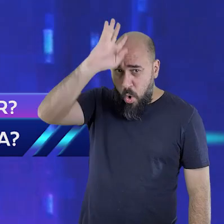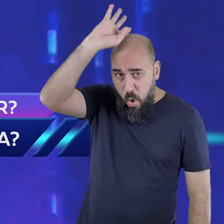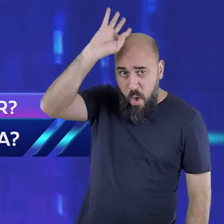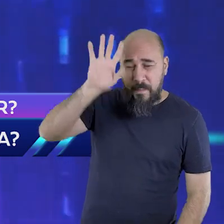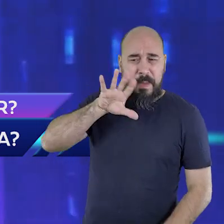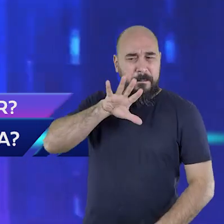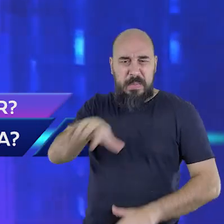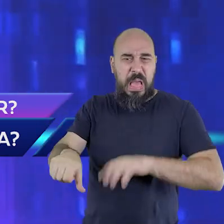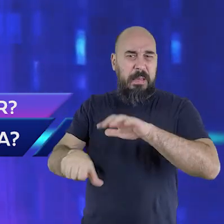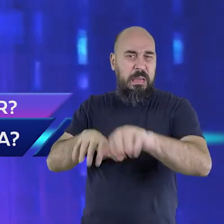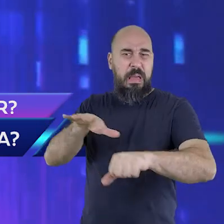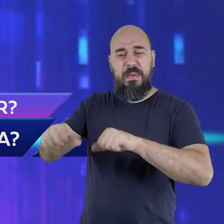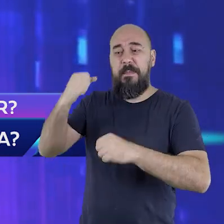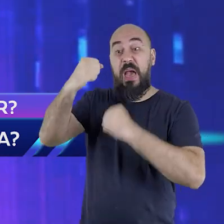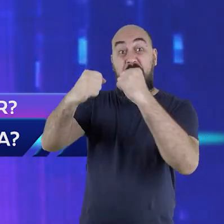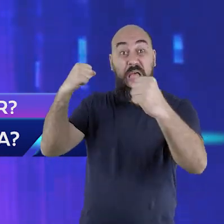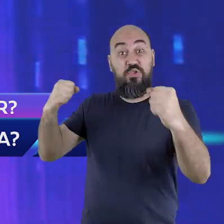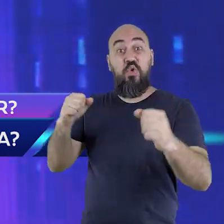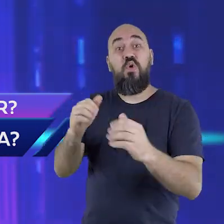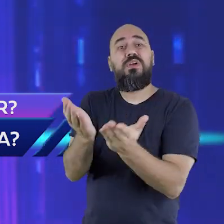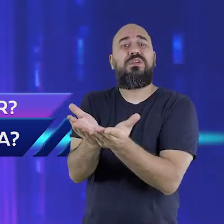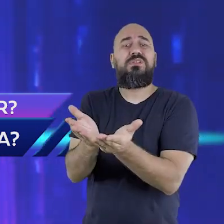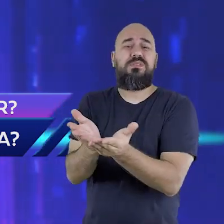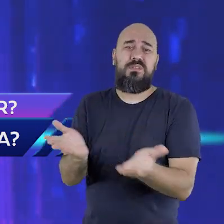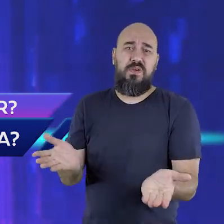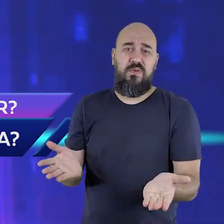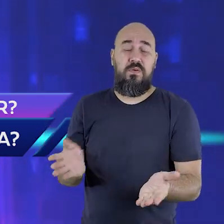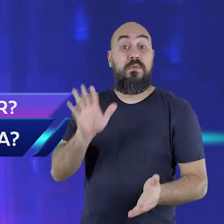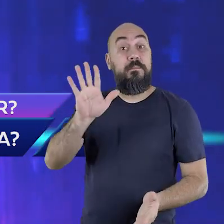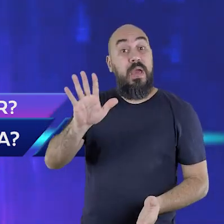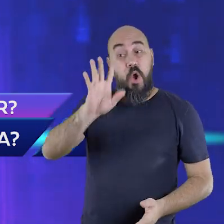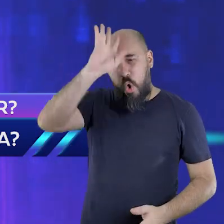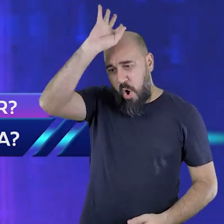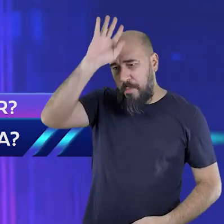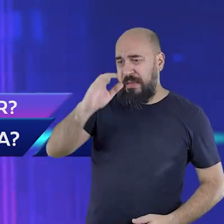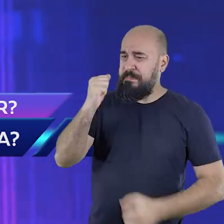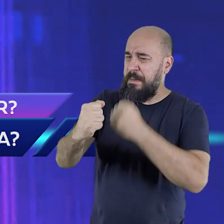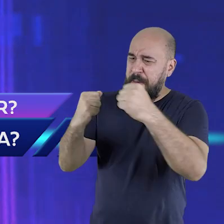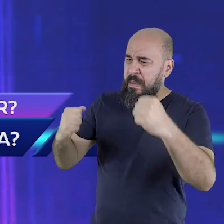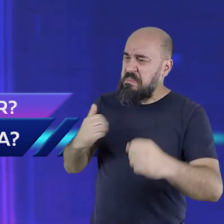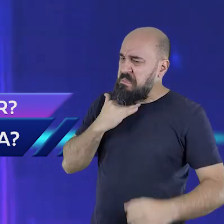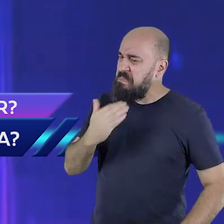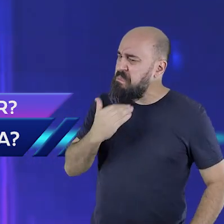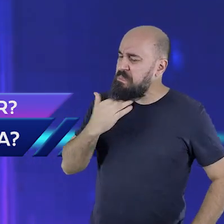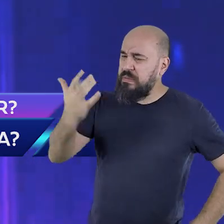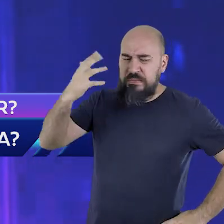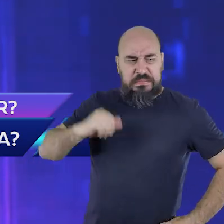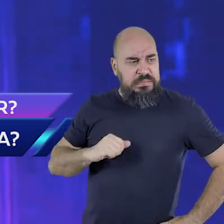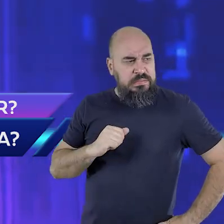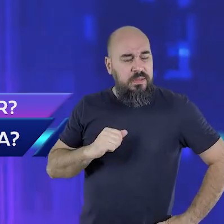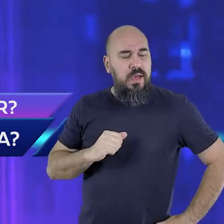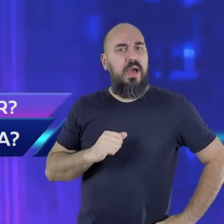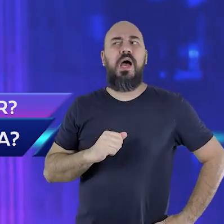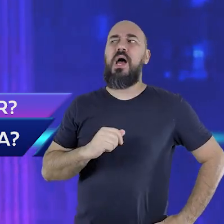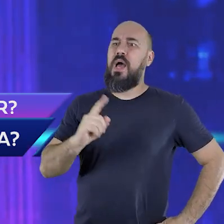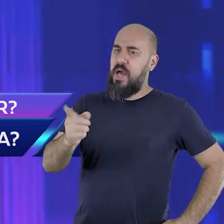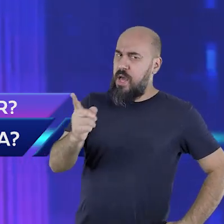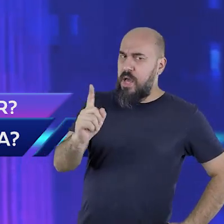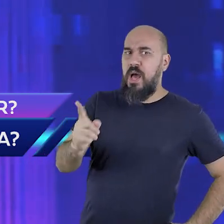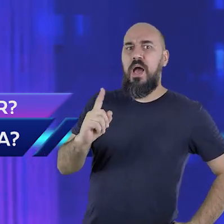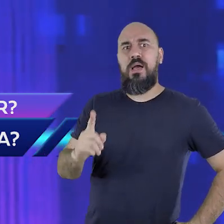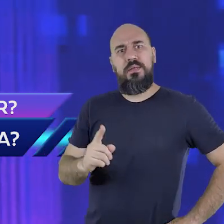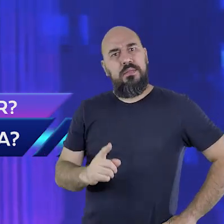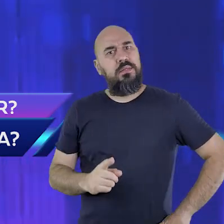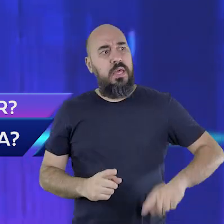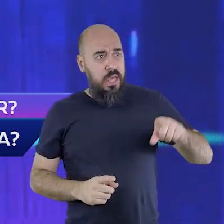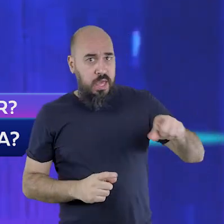depois mudou a estratégia para mesclar paganismo e cristianismo. Ambos cederam em suas doutrinas e liturgias. A